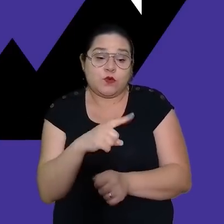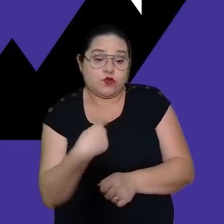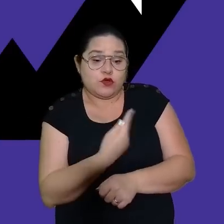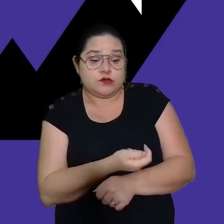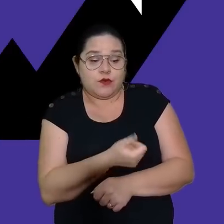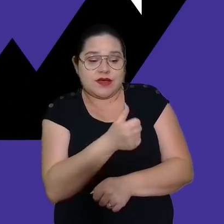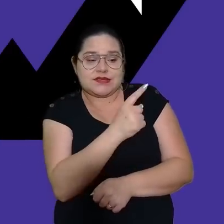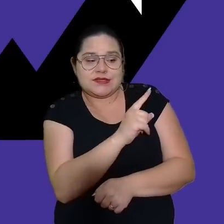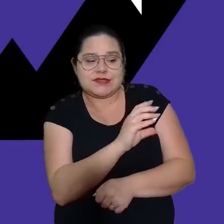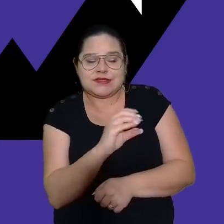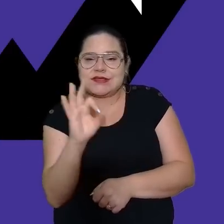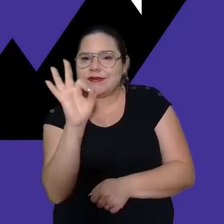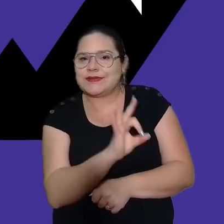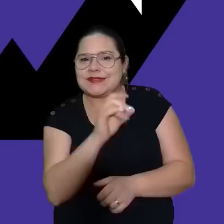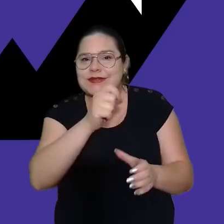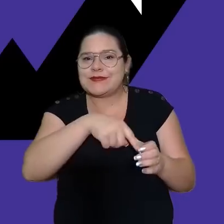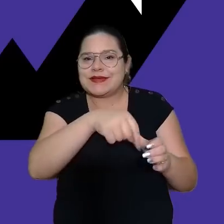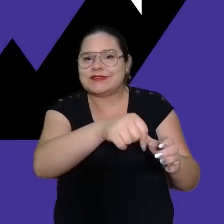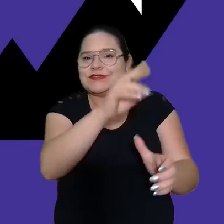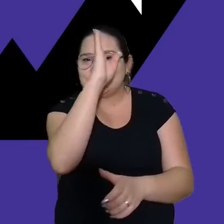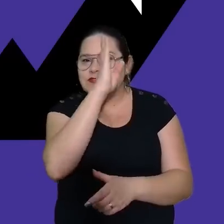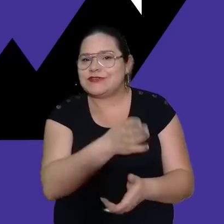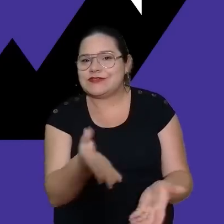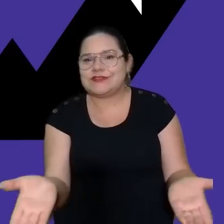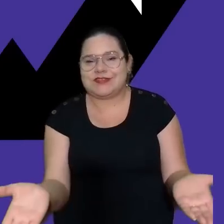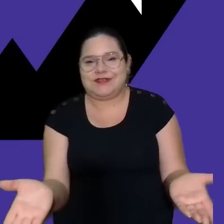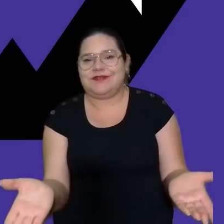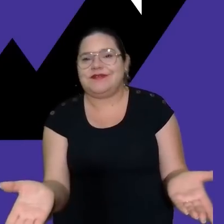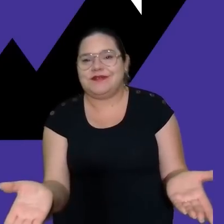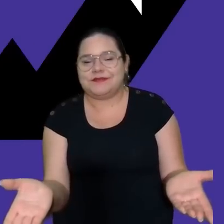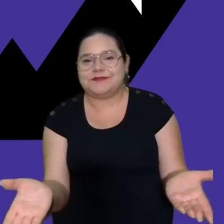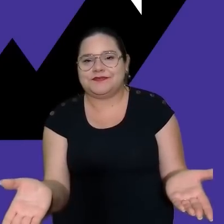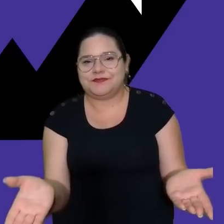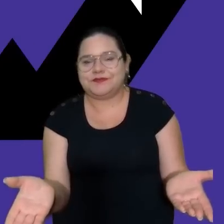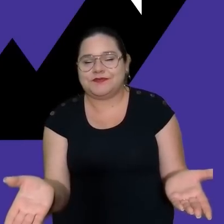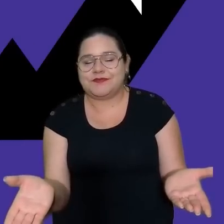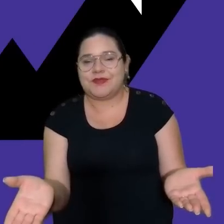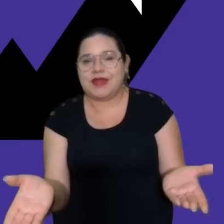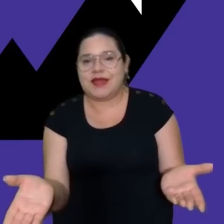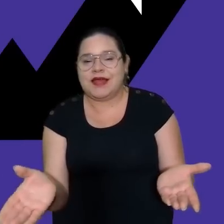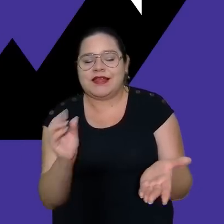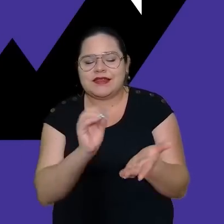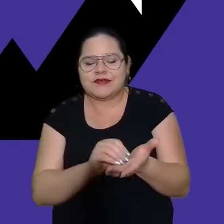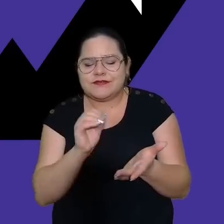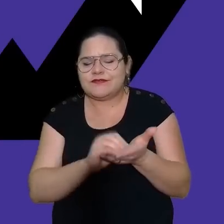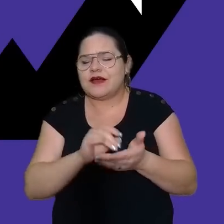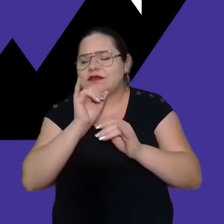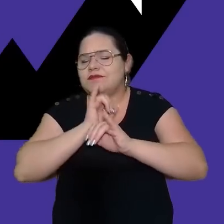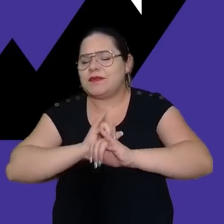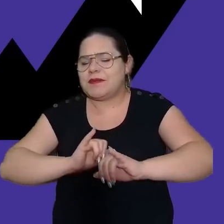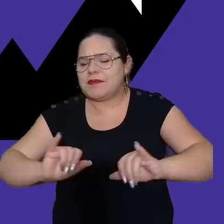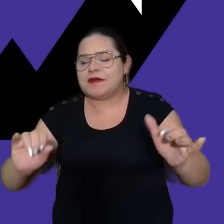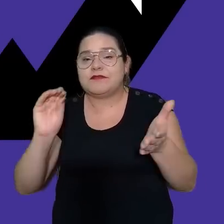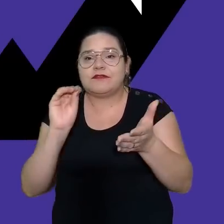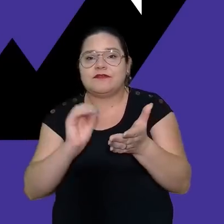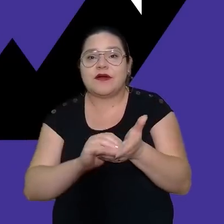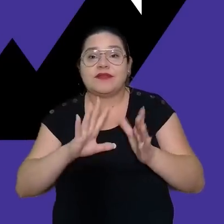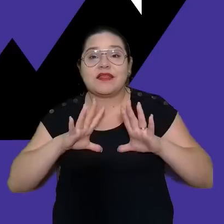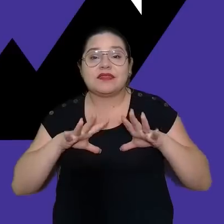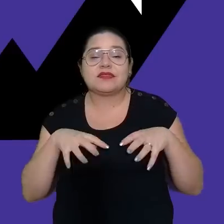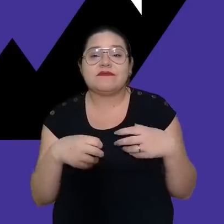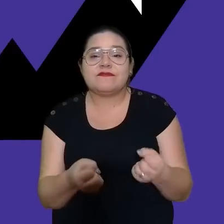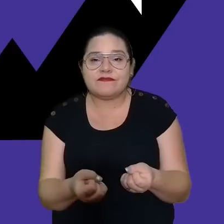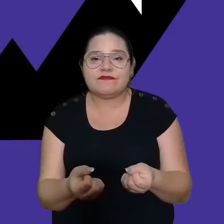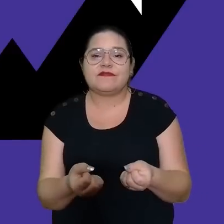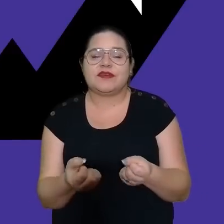totalidade do plantio hoje no Brasil é plantio direto. Então, falta divulgação, falta defesa, né,